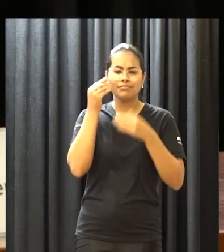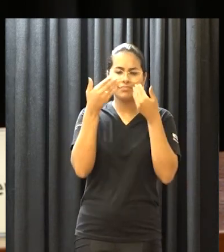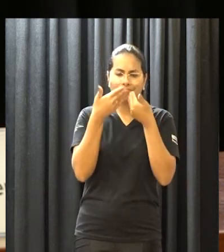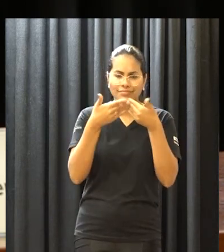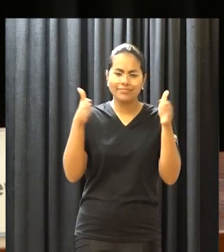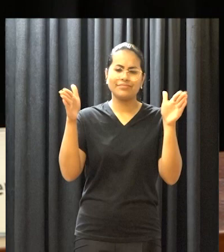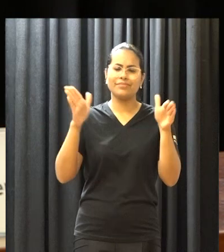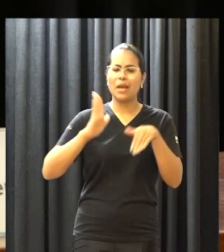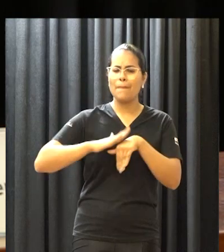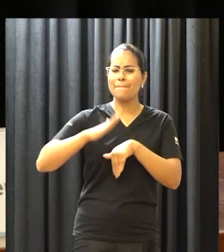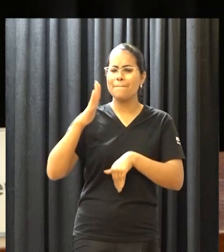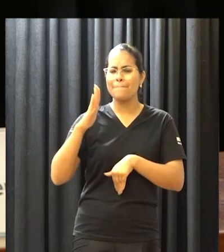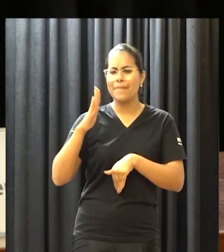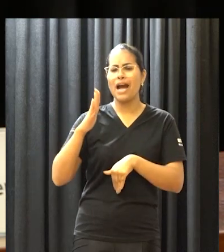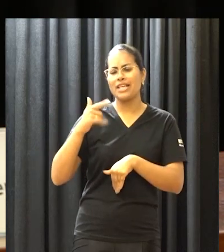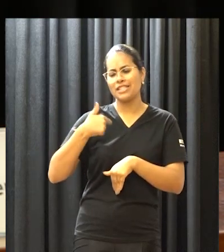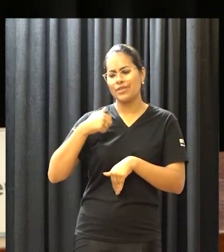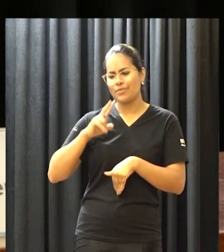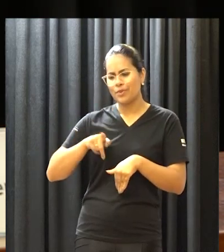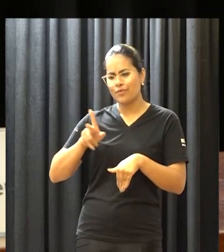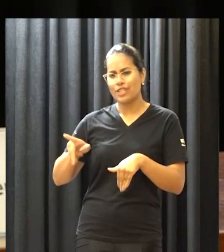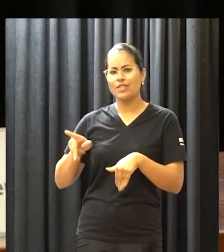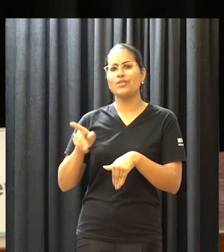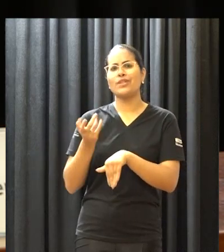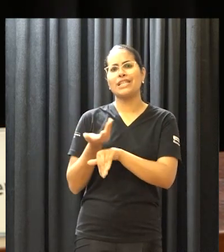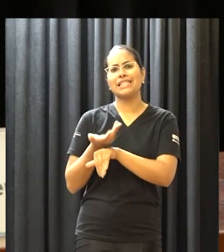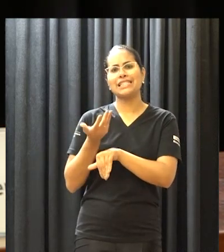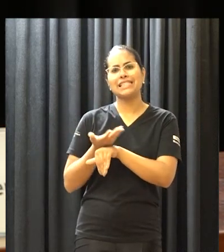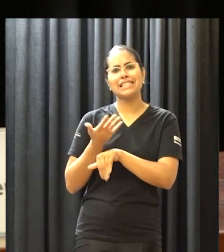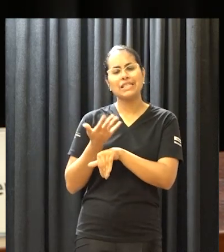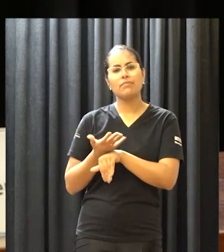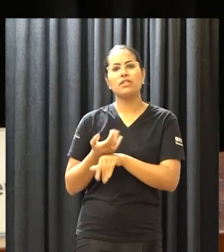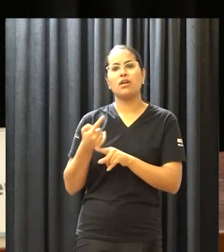de disciplina, esse tópico, porque eu tenho percebido que